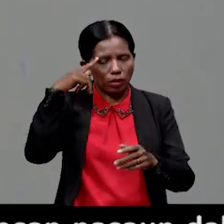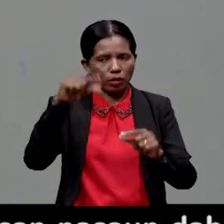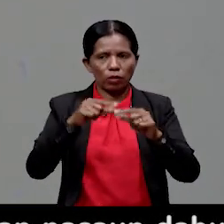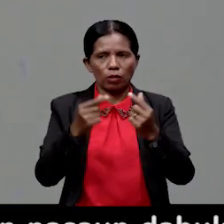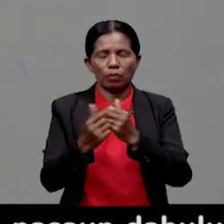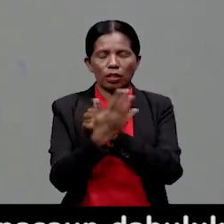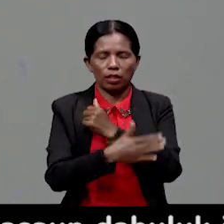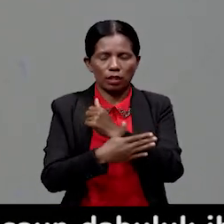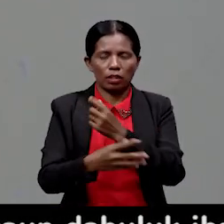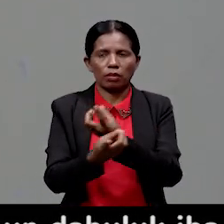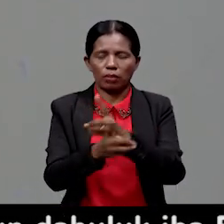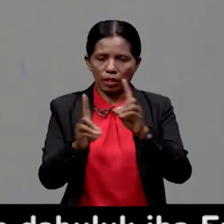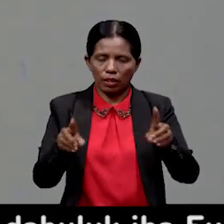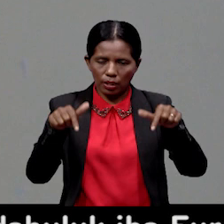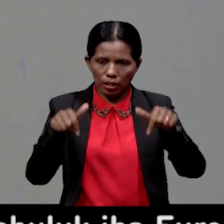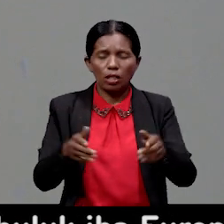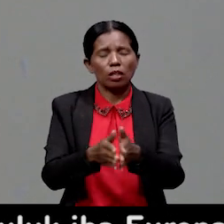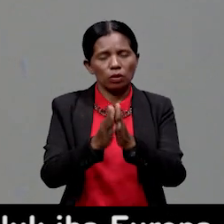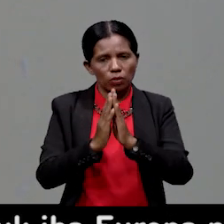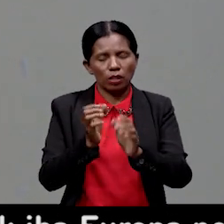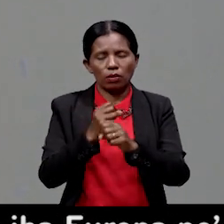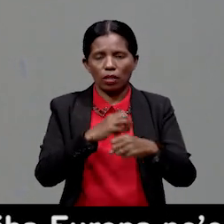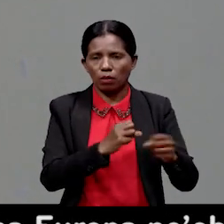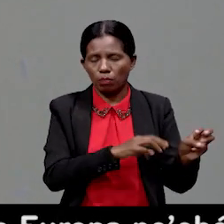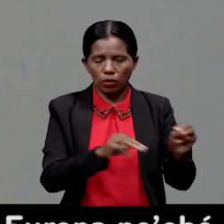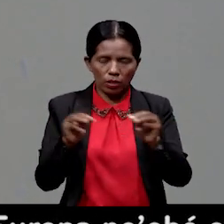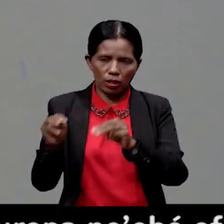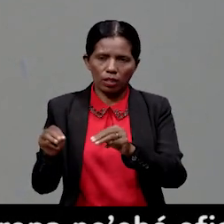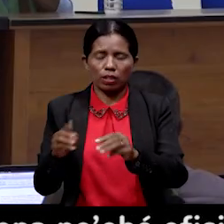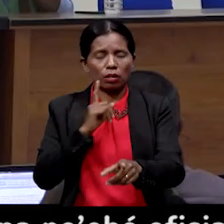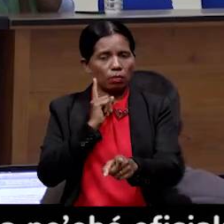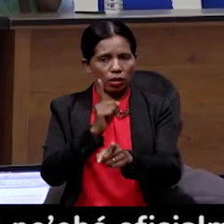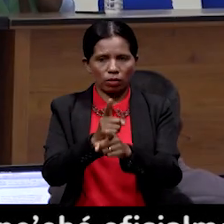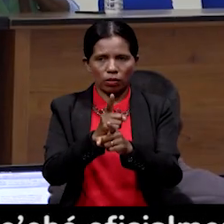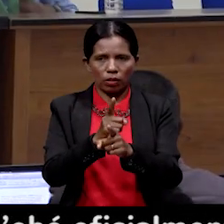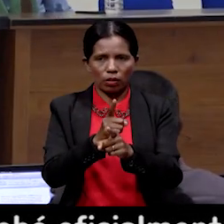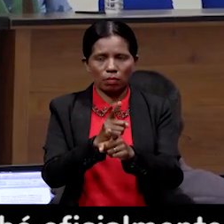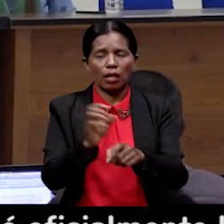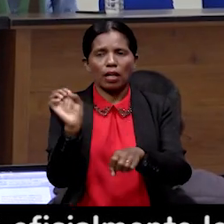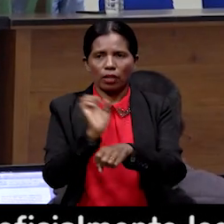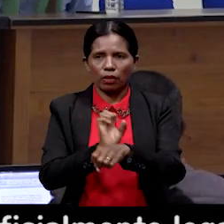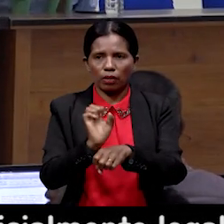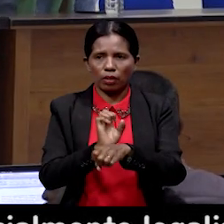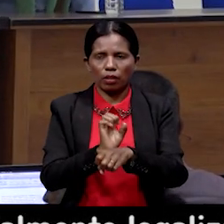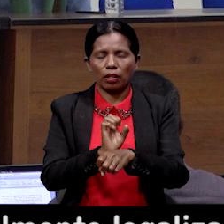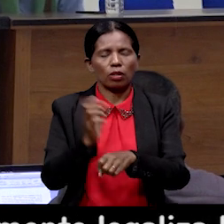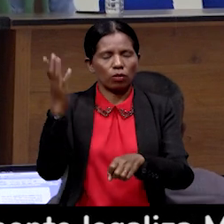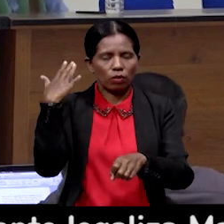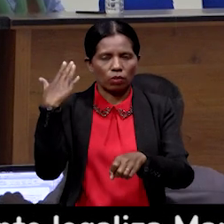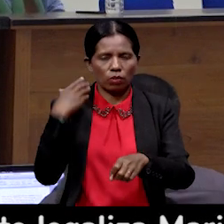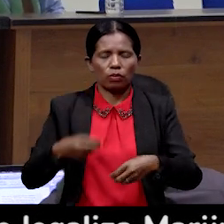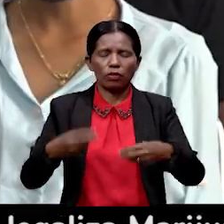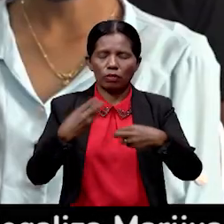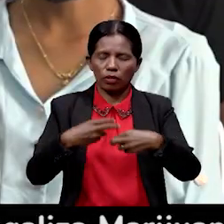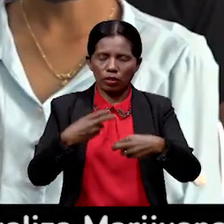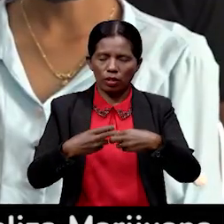nação democrática ne, no russo atuhalo mudança significativo ba socioeconômico, nebe antes ne prejudica tebes